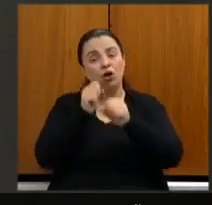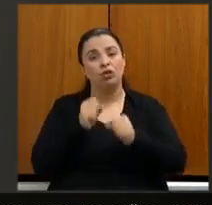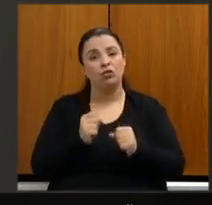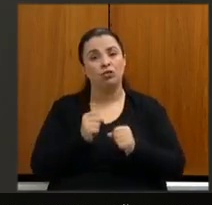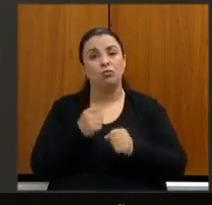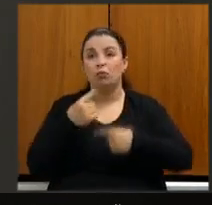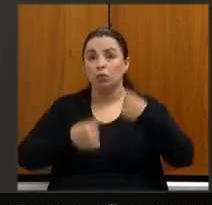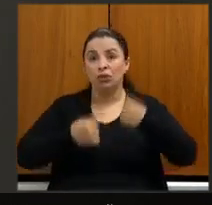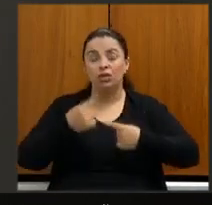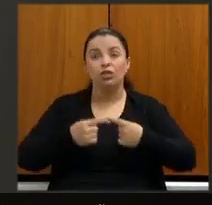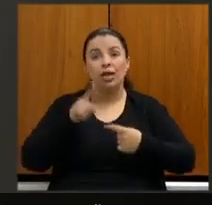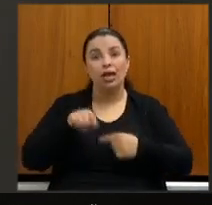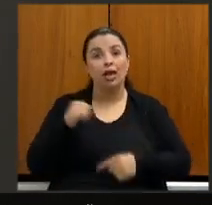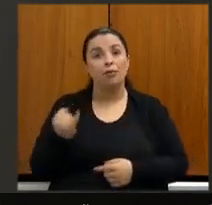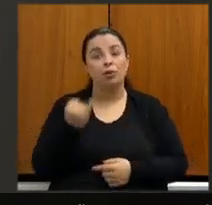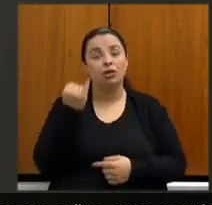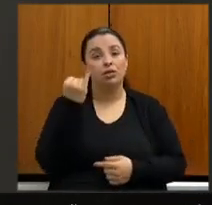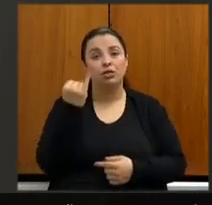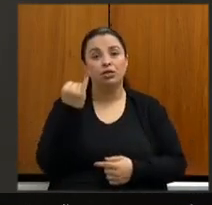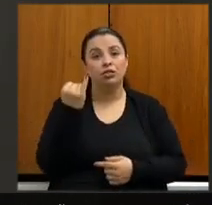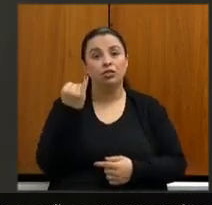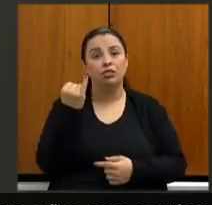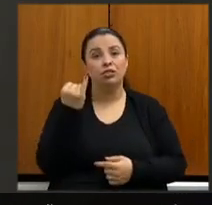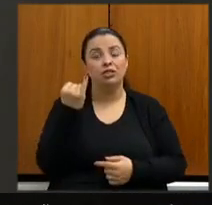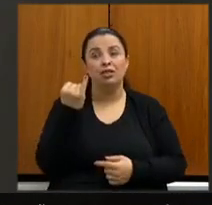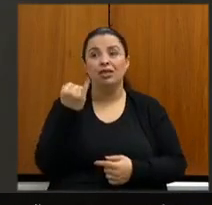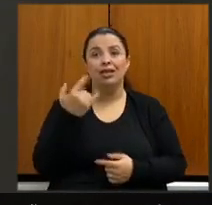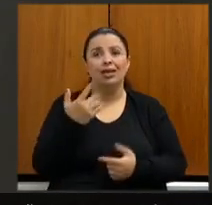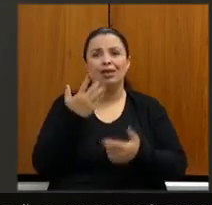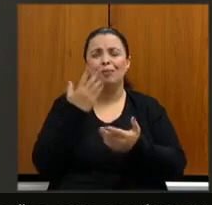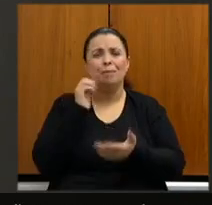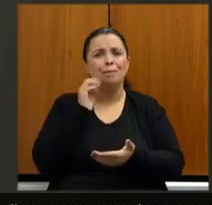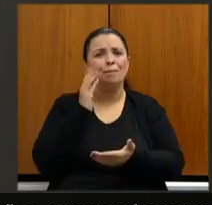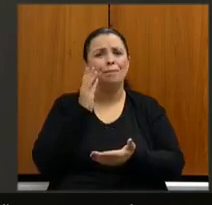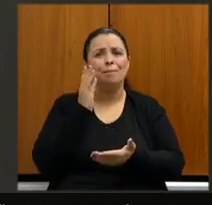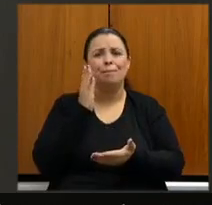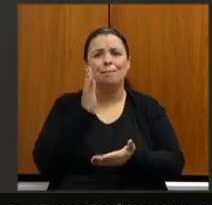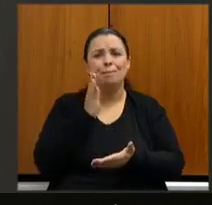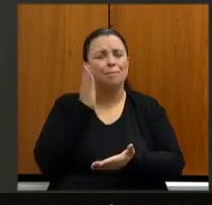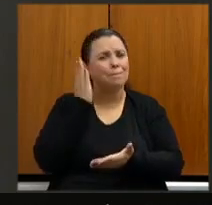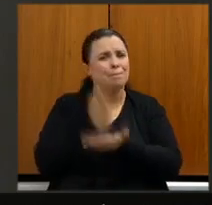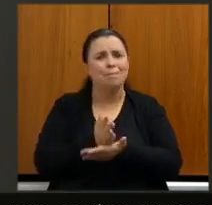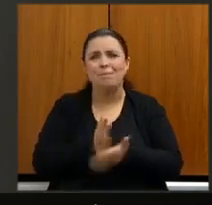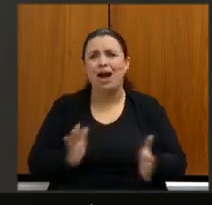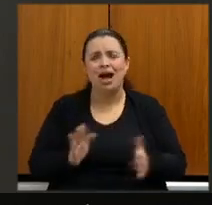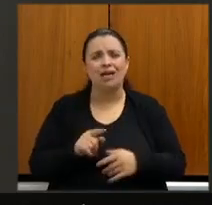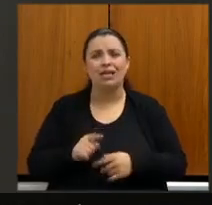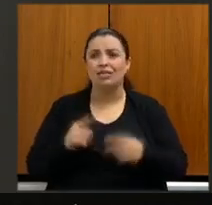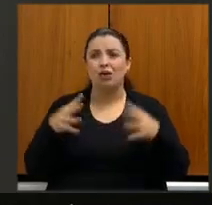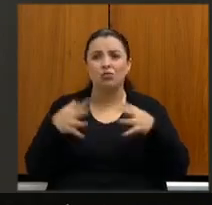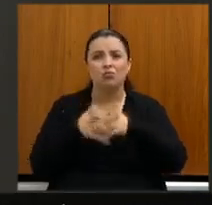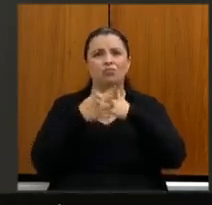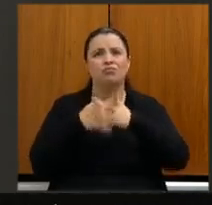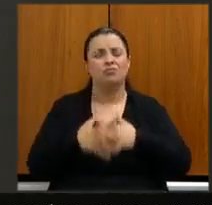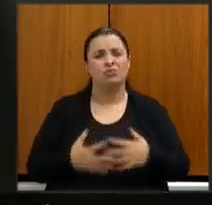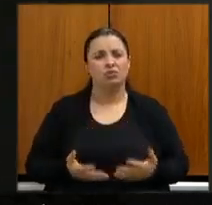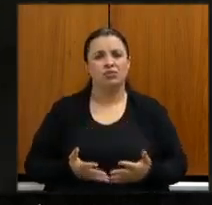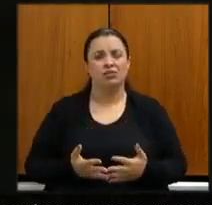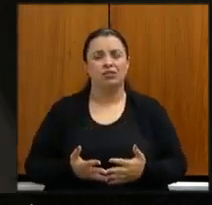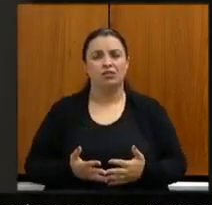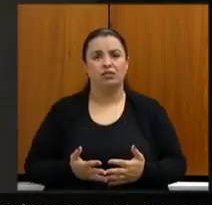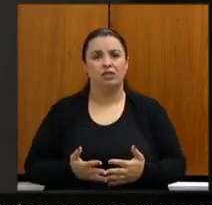essenciais E que nos tirem dessa rota de colisão as coisas estão extremamente polarizadas enquanto o povo